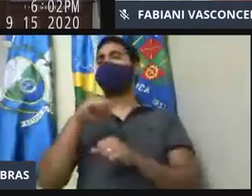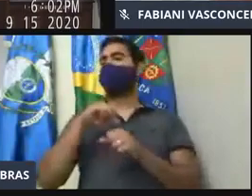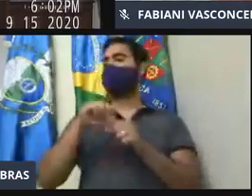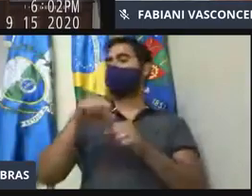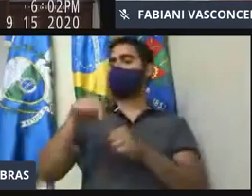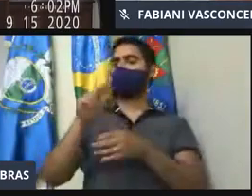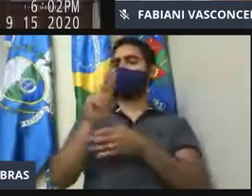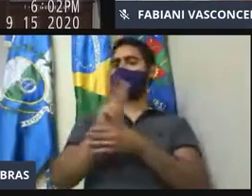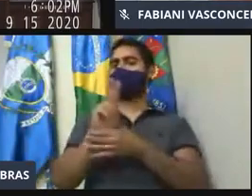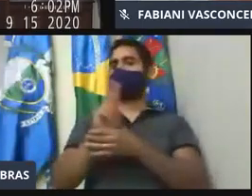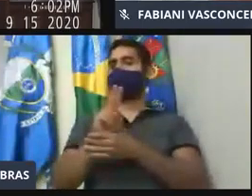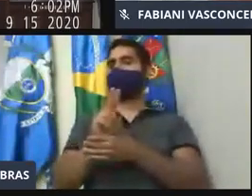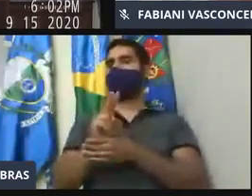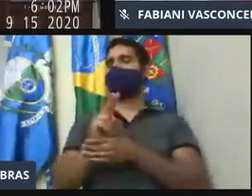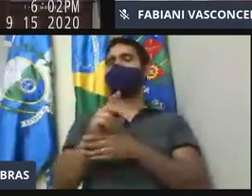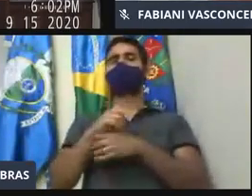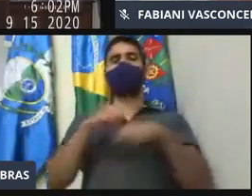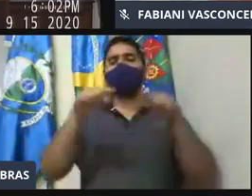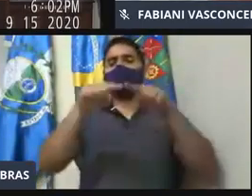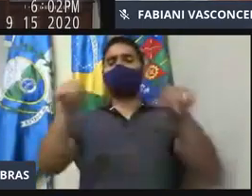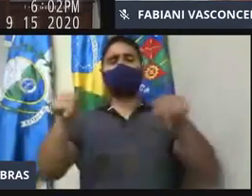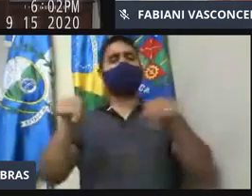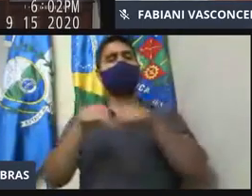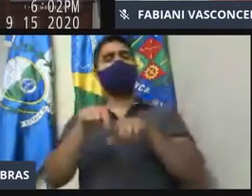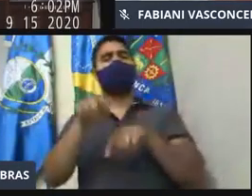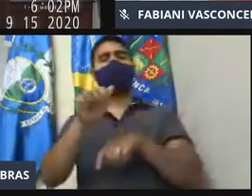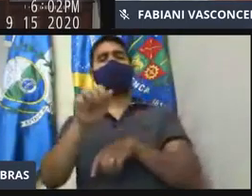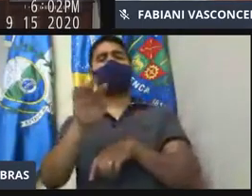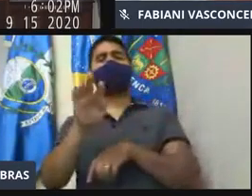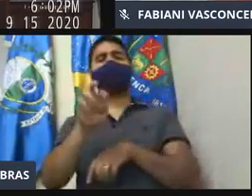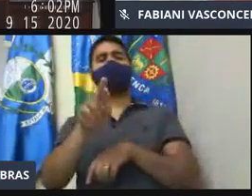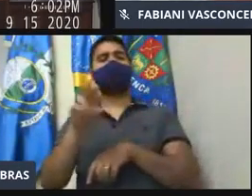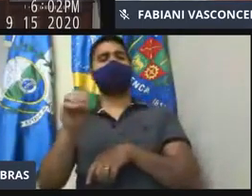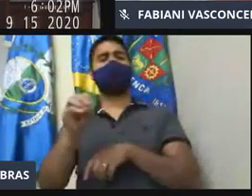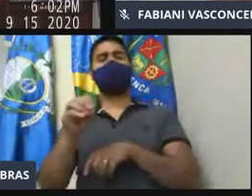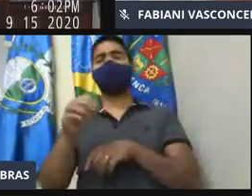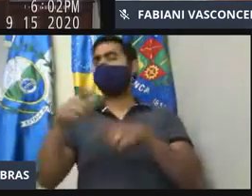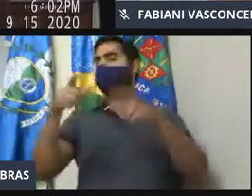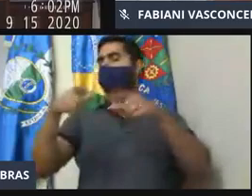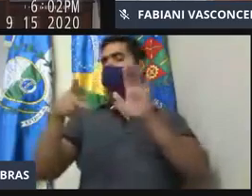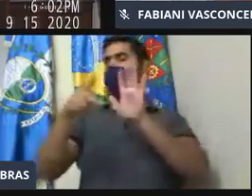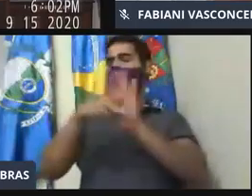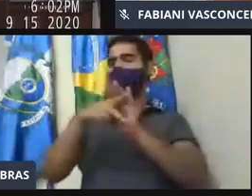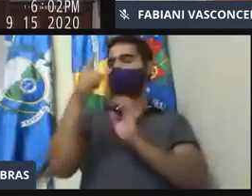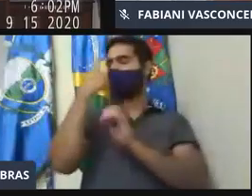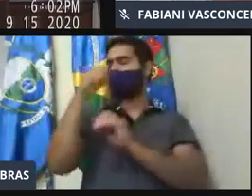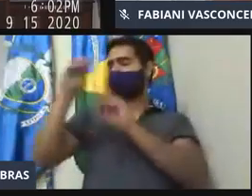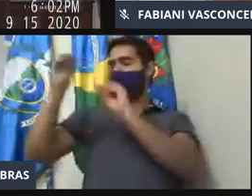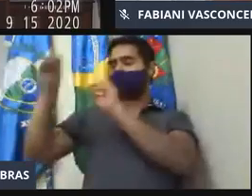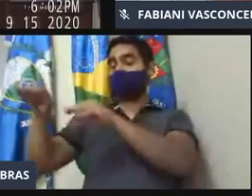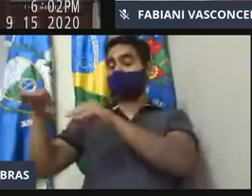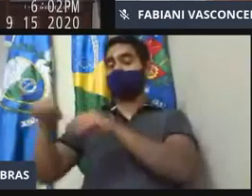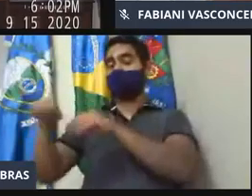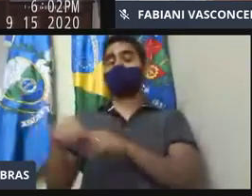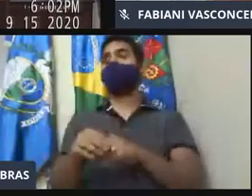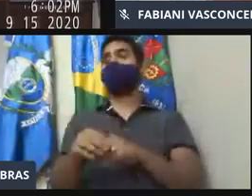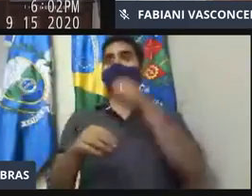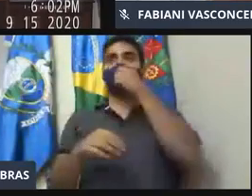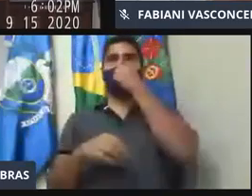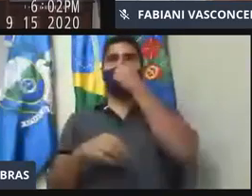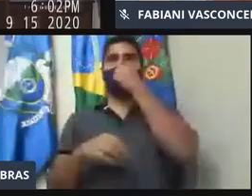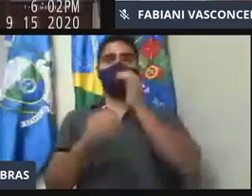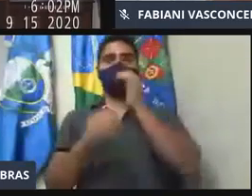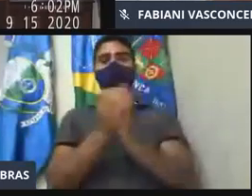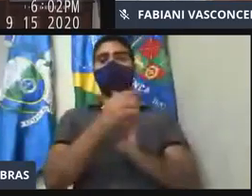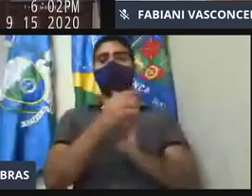um aterro destinado ao correto descarte de resíduos sólidos, classe 2A e 2B, em área de